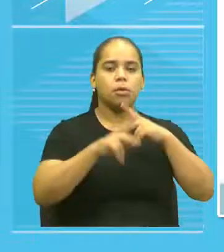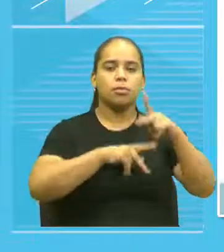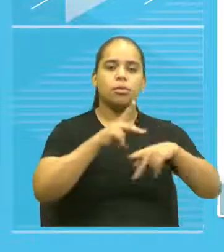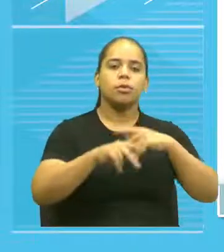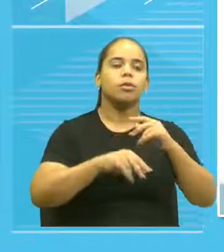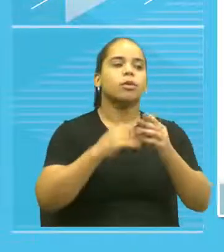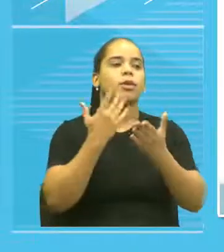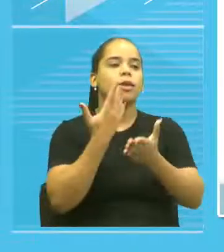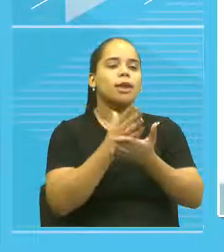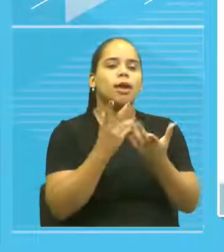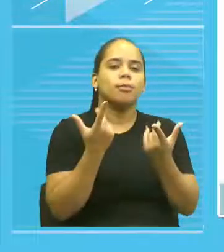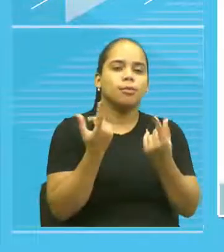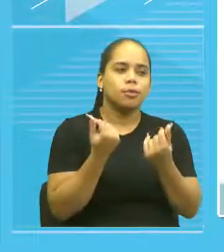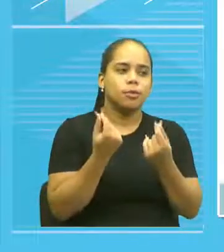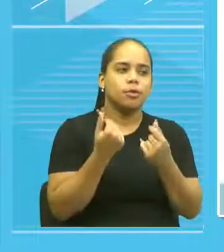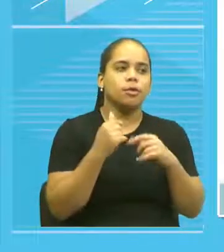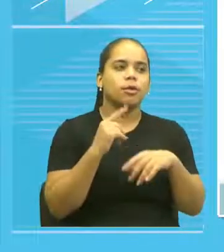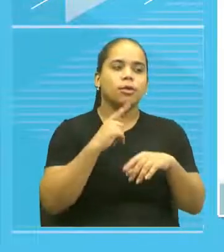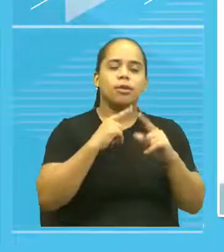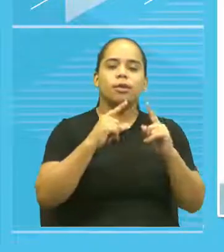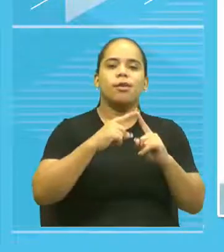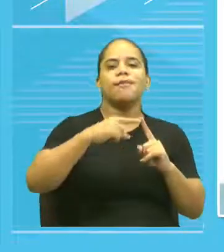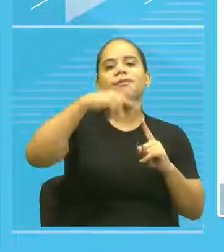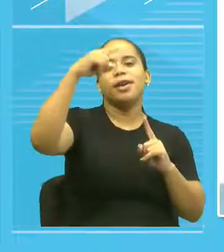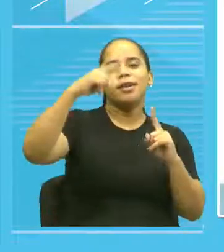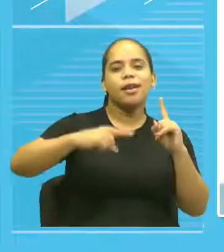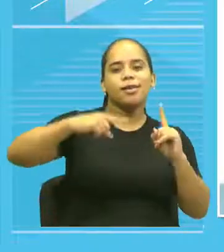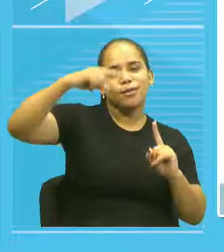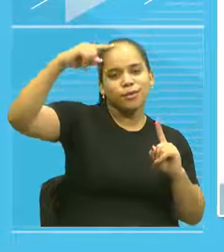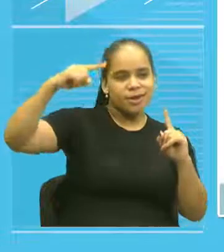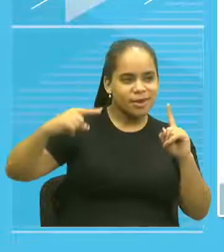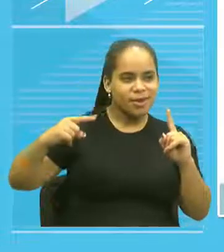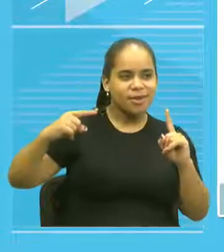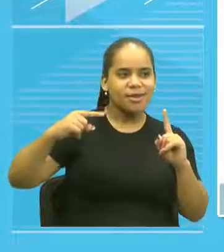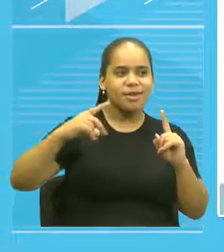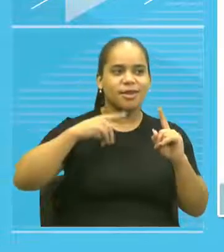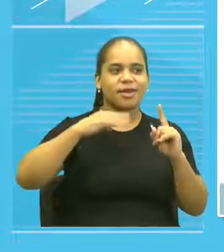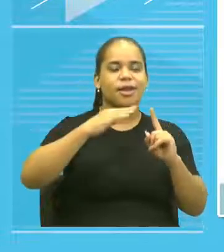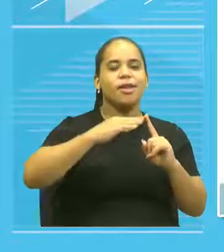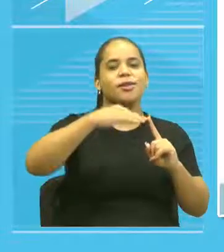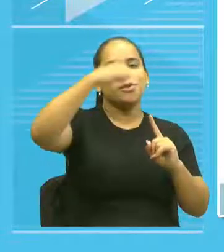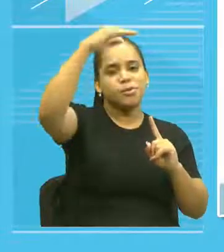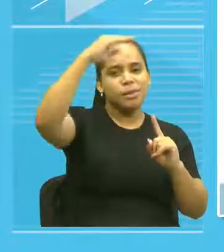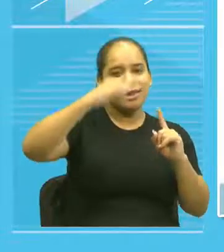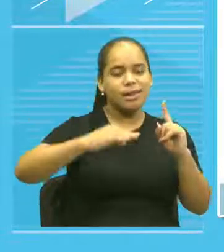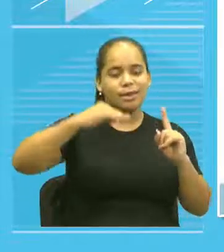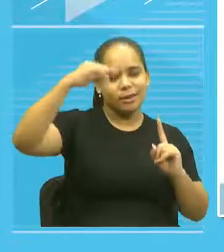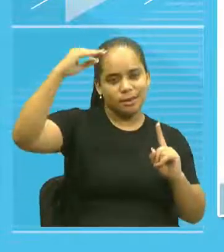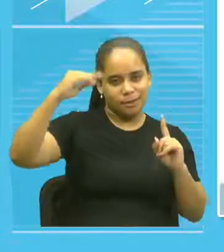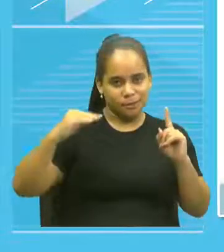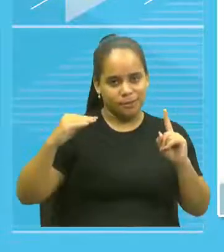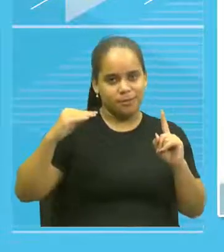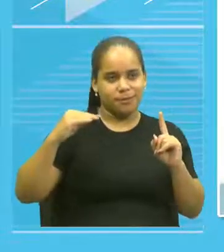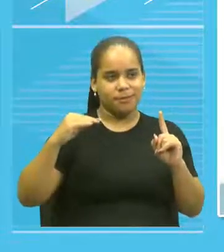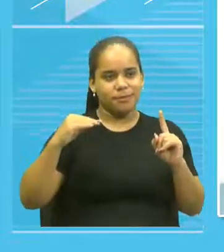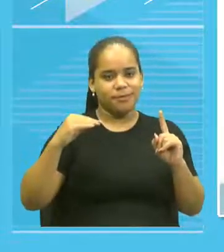em suas Finanças subindo e descendo subindo e descendo é